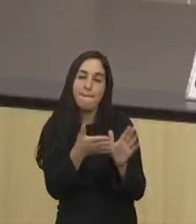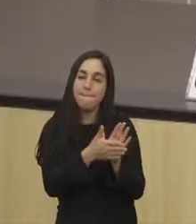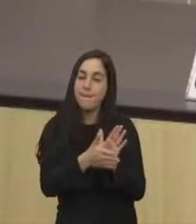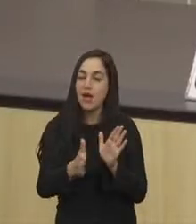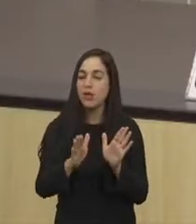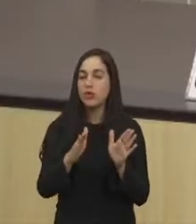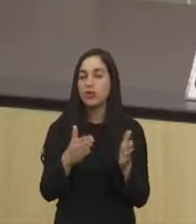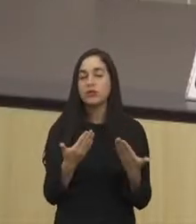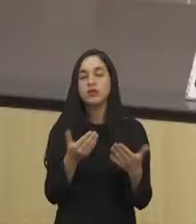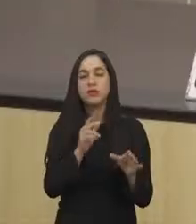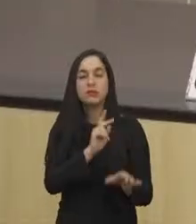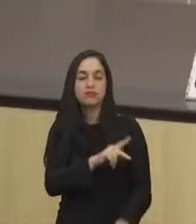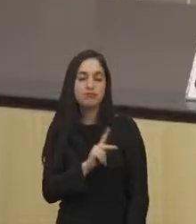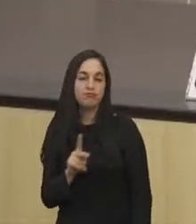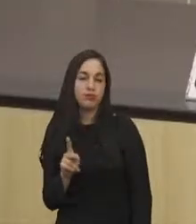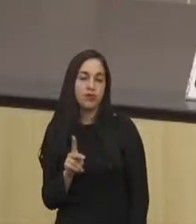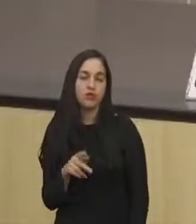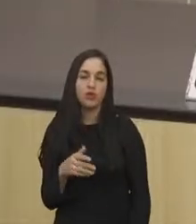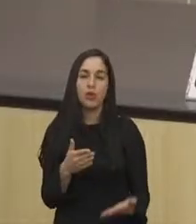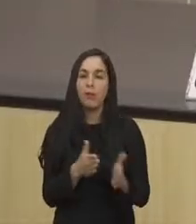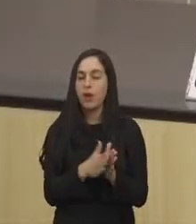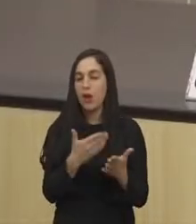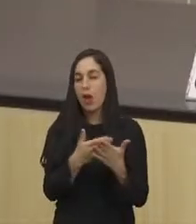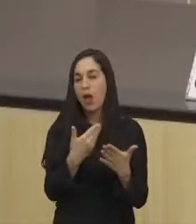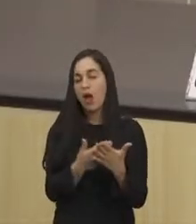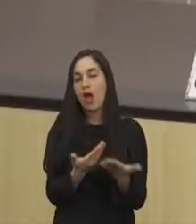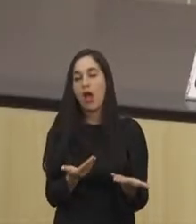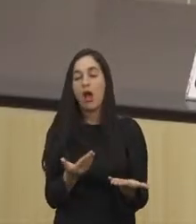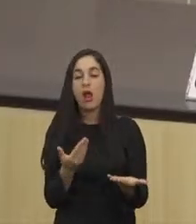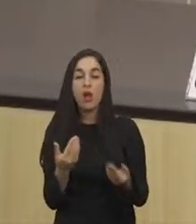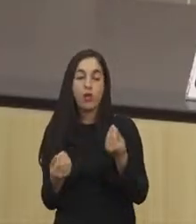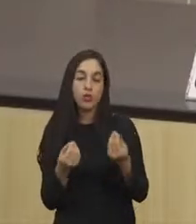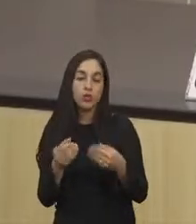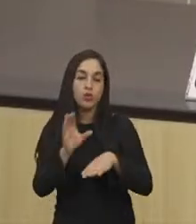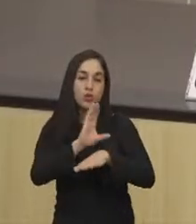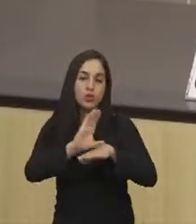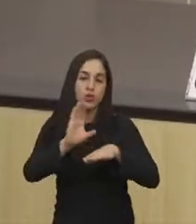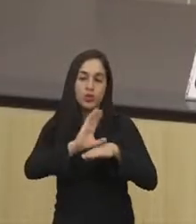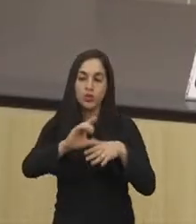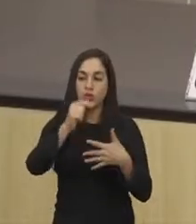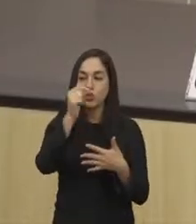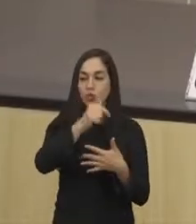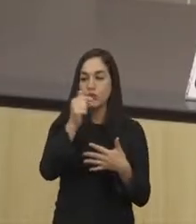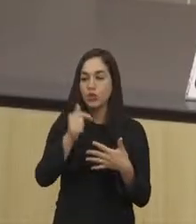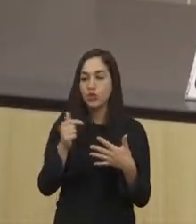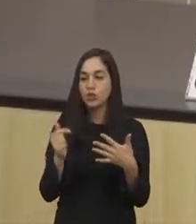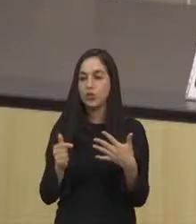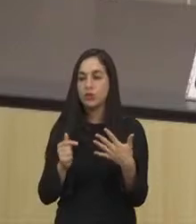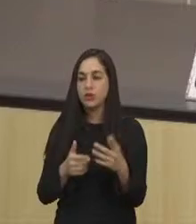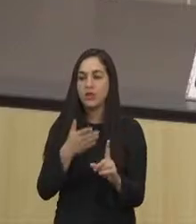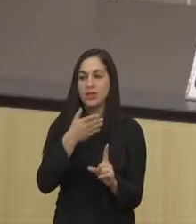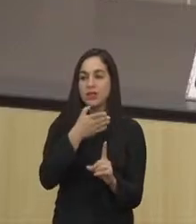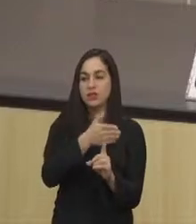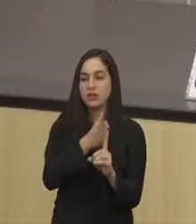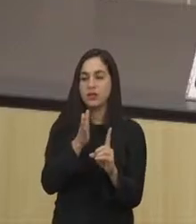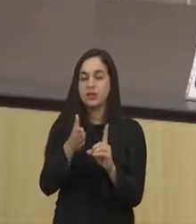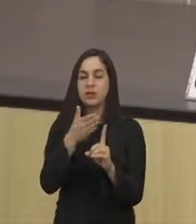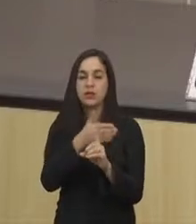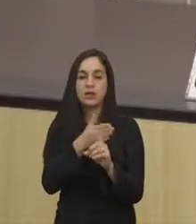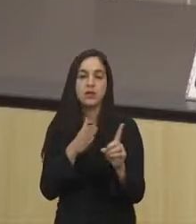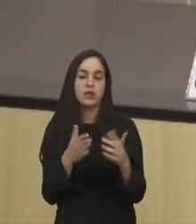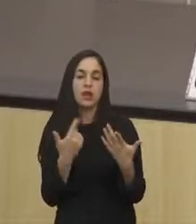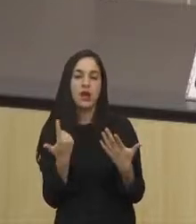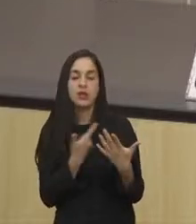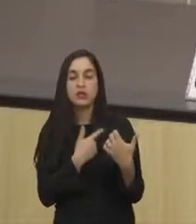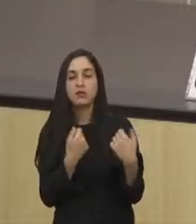docentes, formações, modalidades, né, que a gente entra na questão dos 50, 30, 20, que a gente tem que sempre